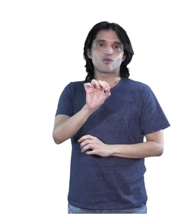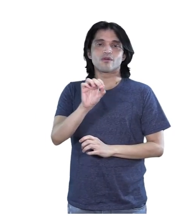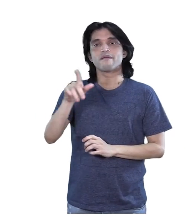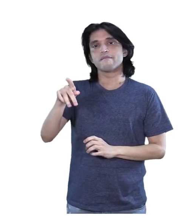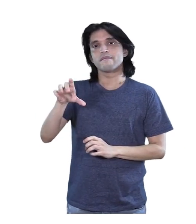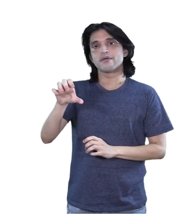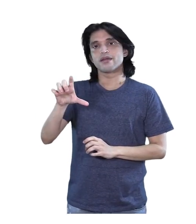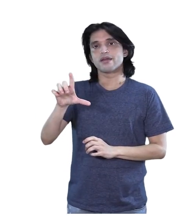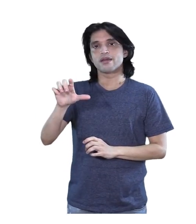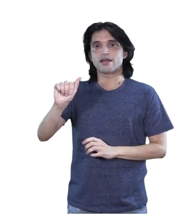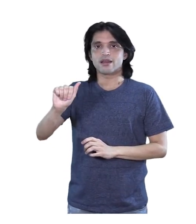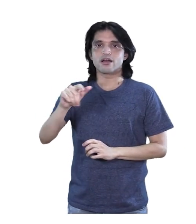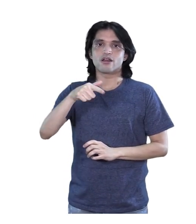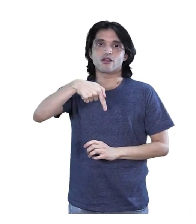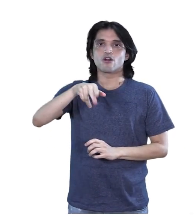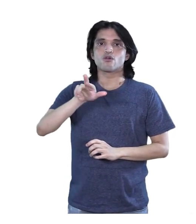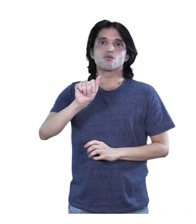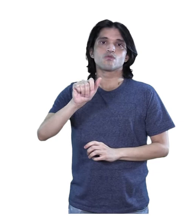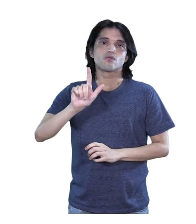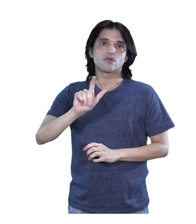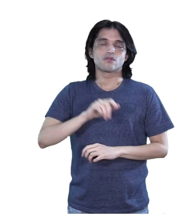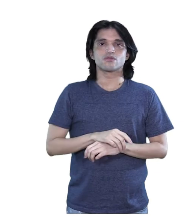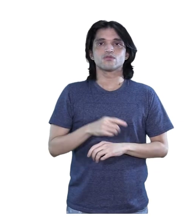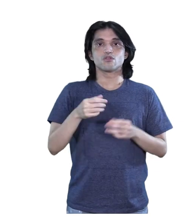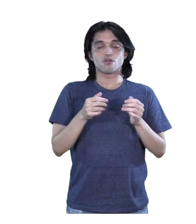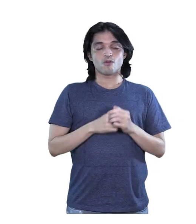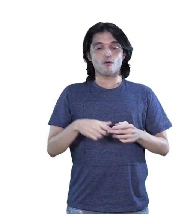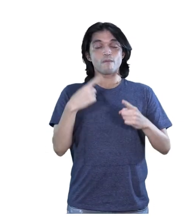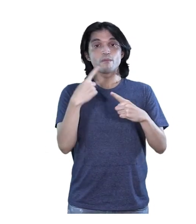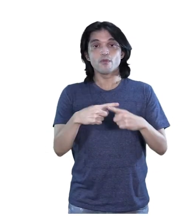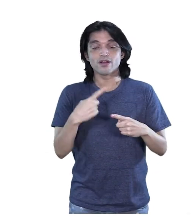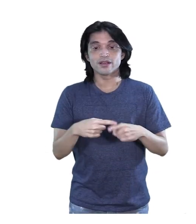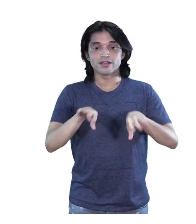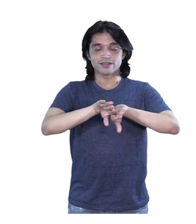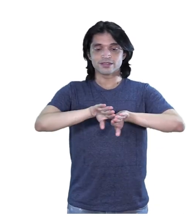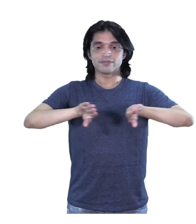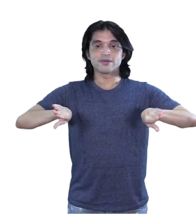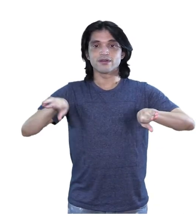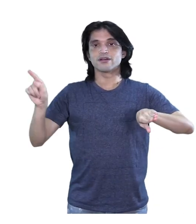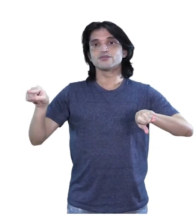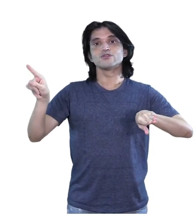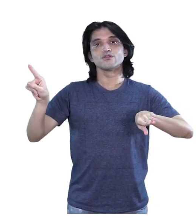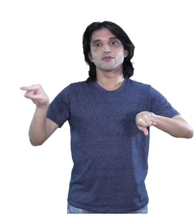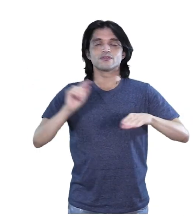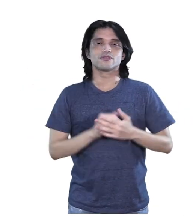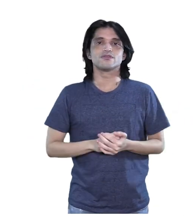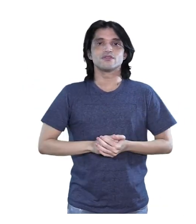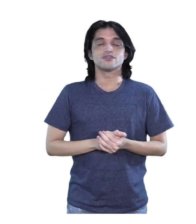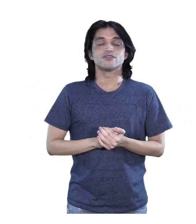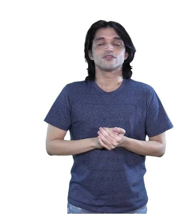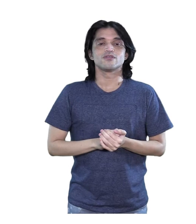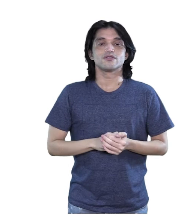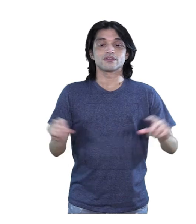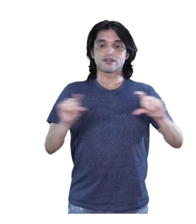com acento. É utilizado no final das frases interrogativas. Viu como